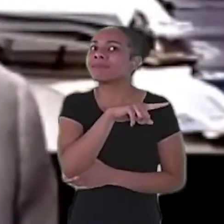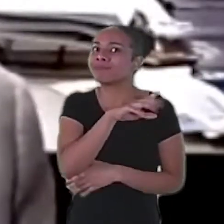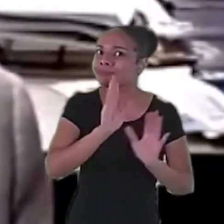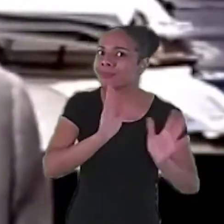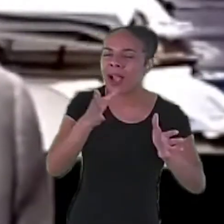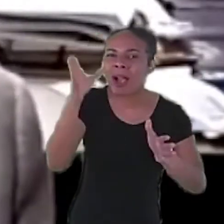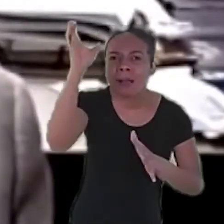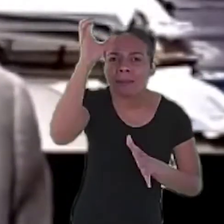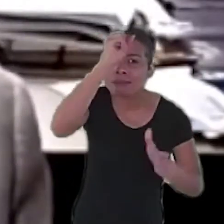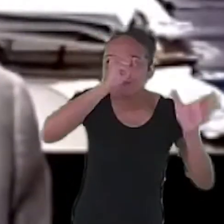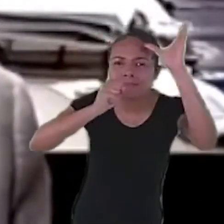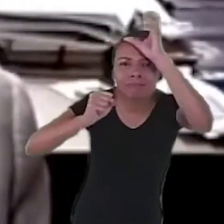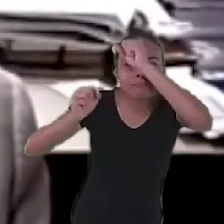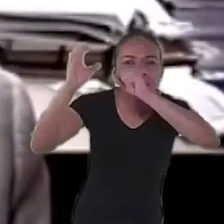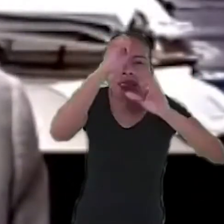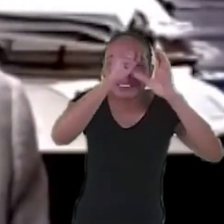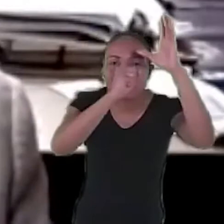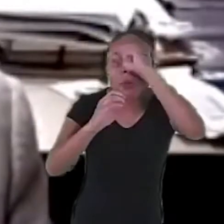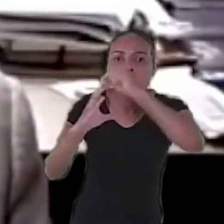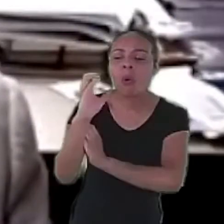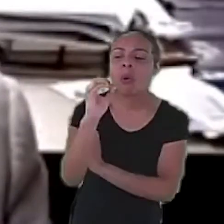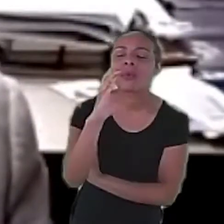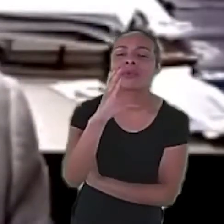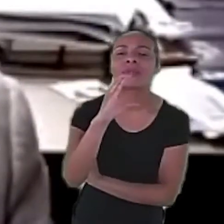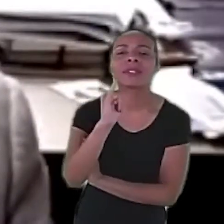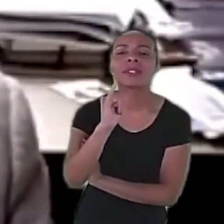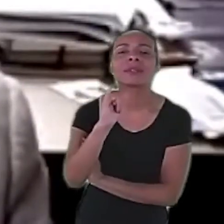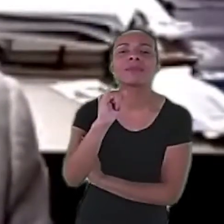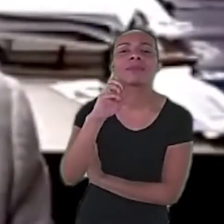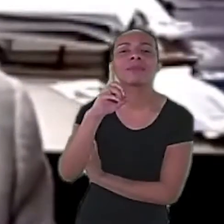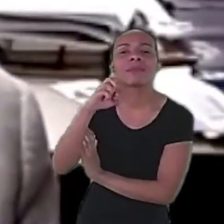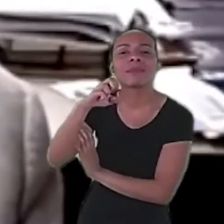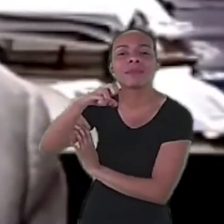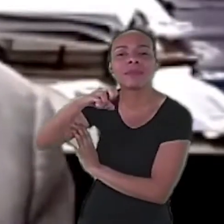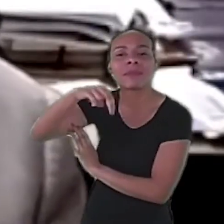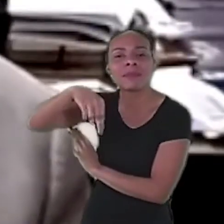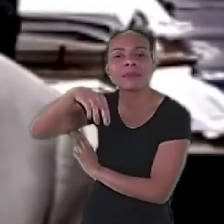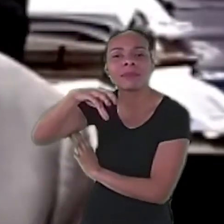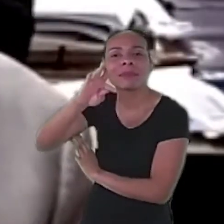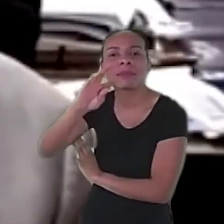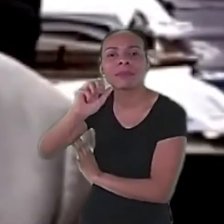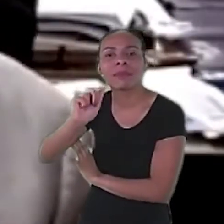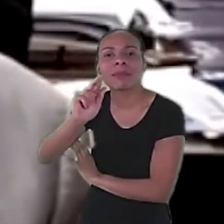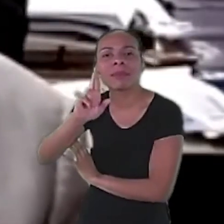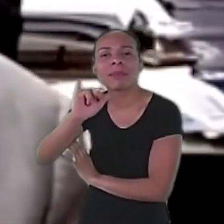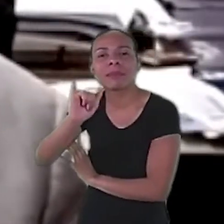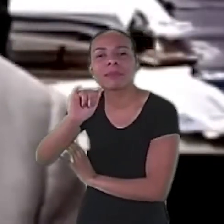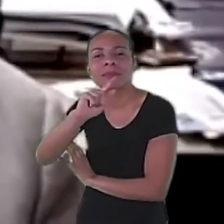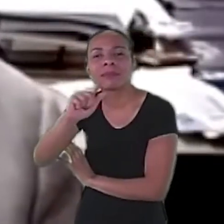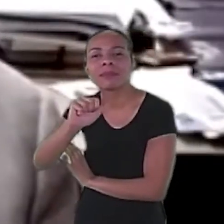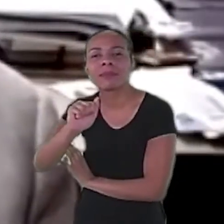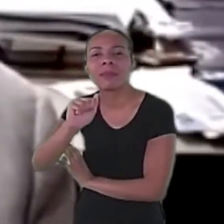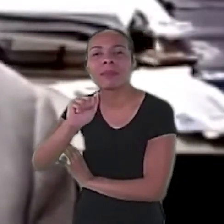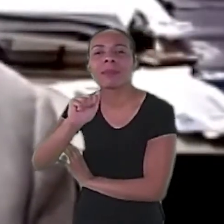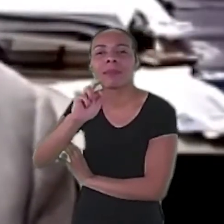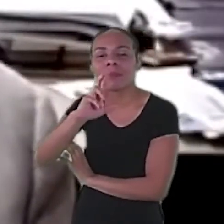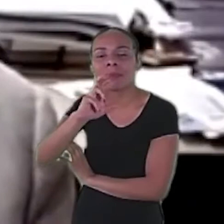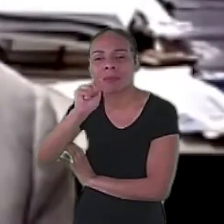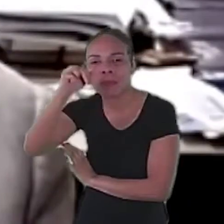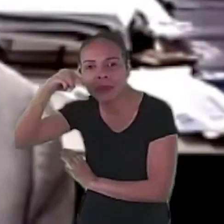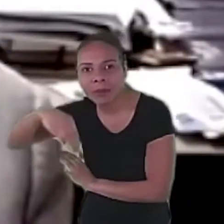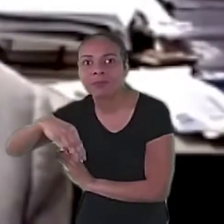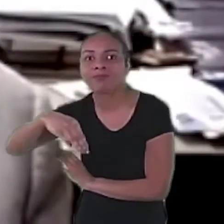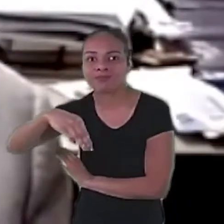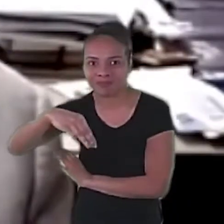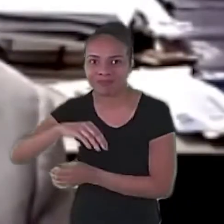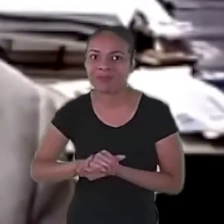ocidentalizaram na forma de conviver conosco, ao contrário dos outros países asiáticos.